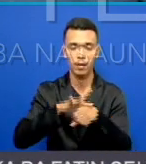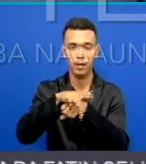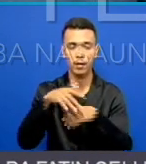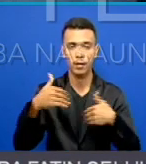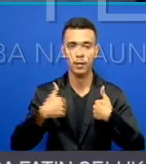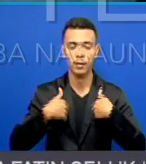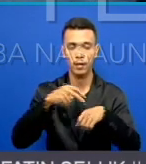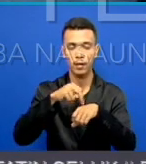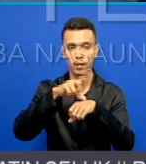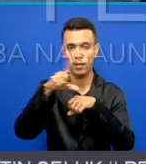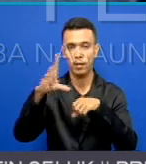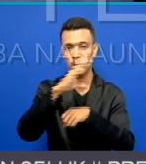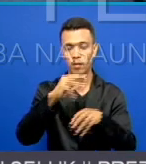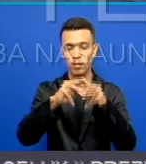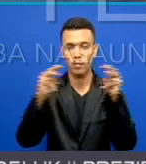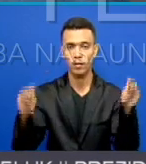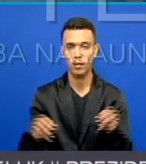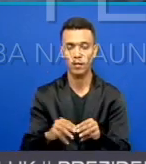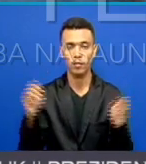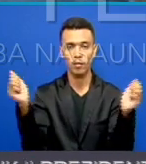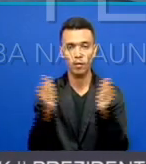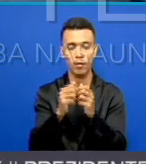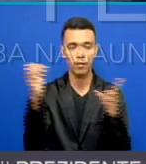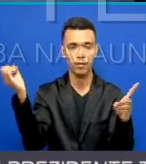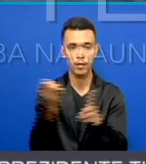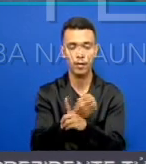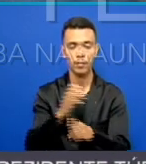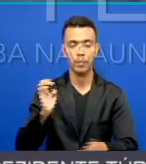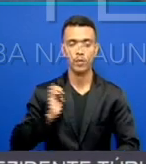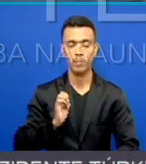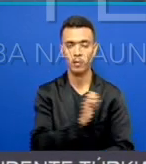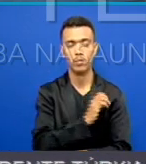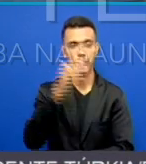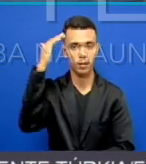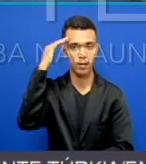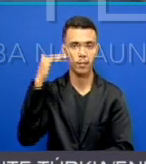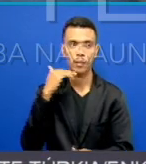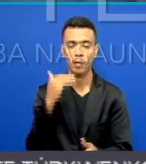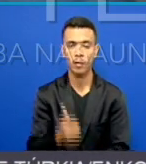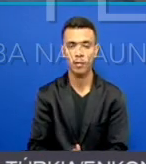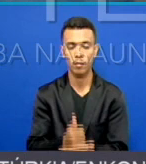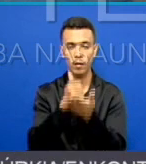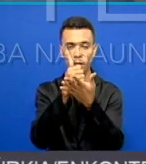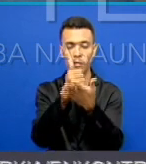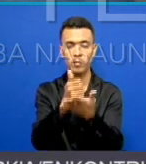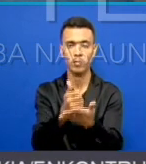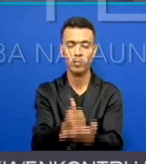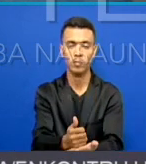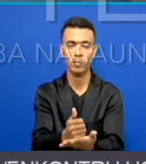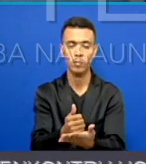ou município, ho objetivo da nema ka, embaixada Korea, ho di facilita da neba, ho di apoio